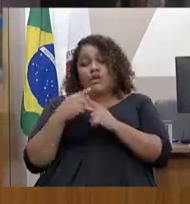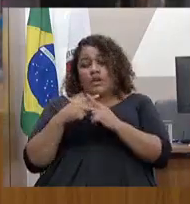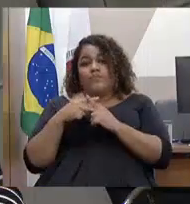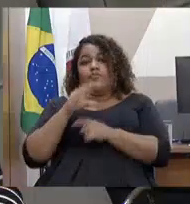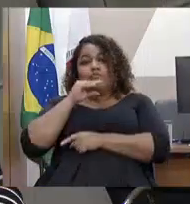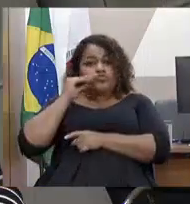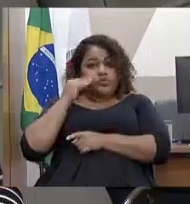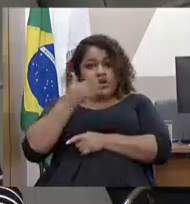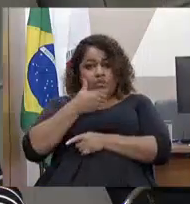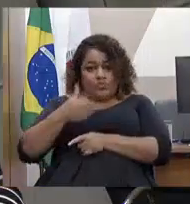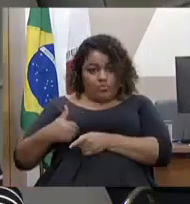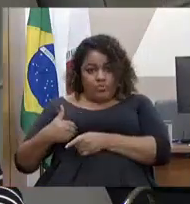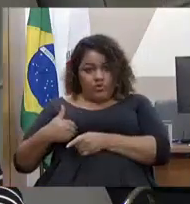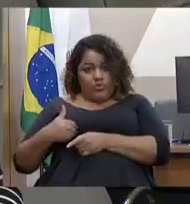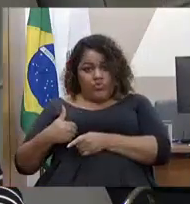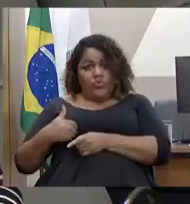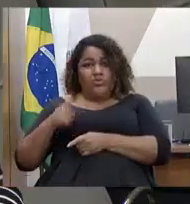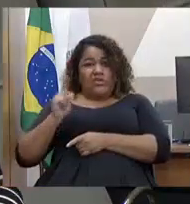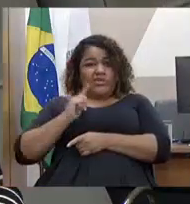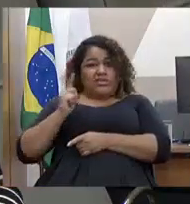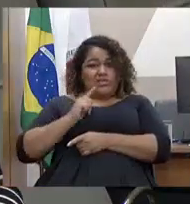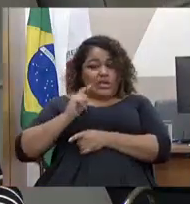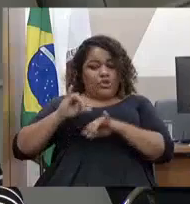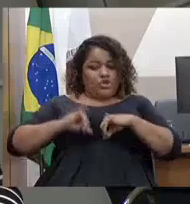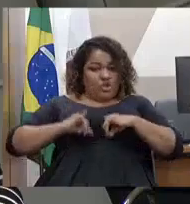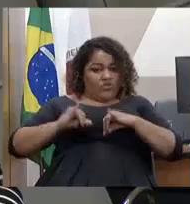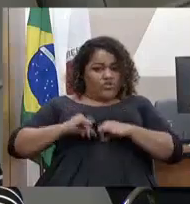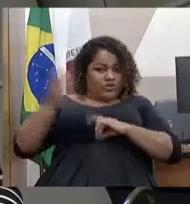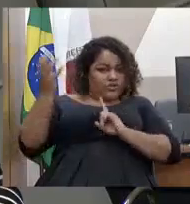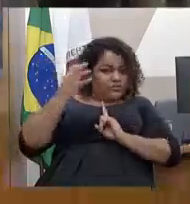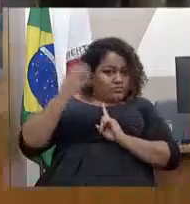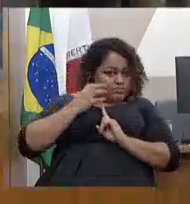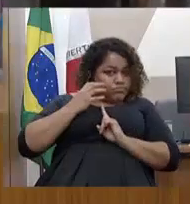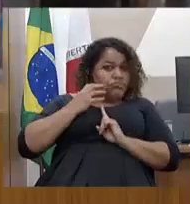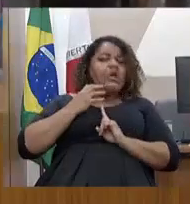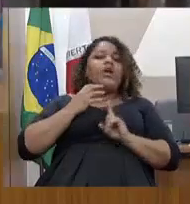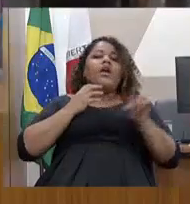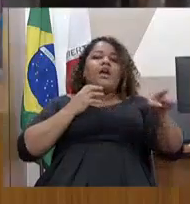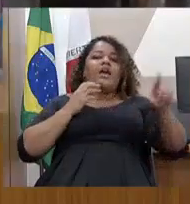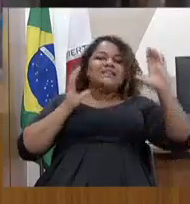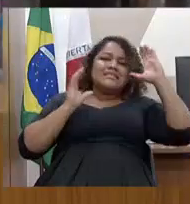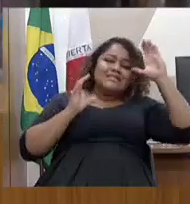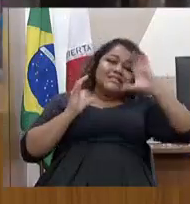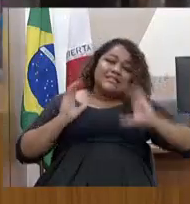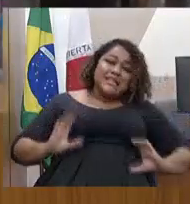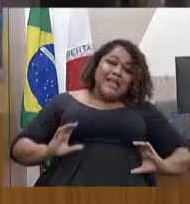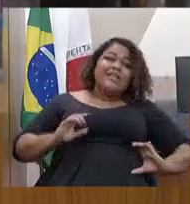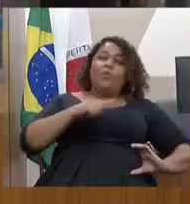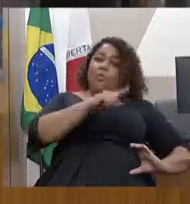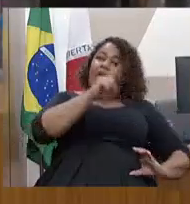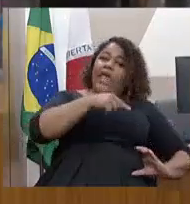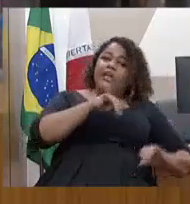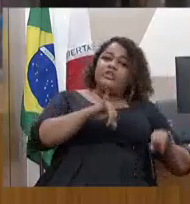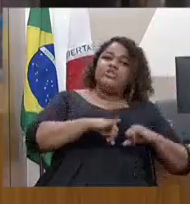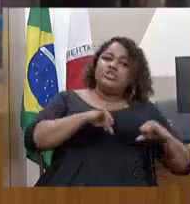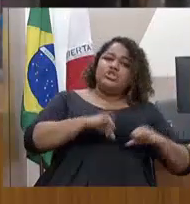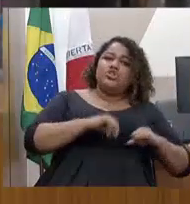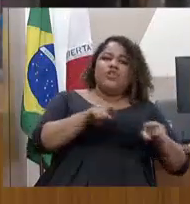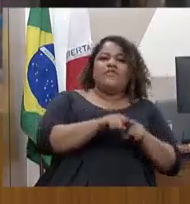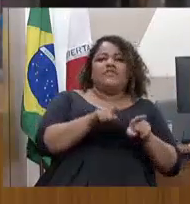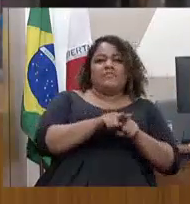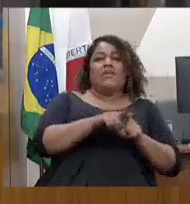público é maltratado o cidadão paga o preço o sofrimento do servidor público é